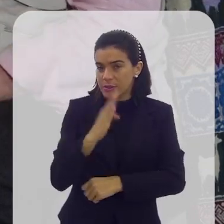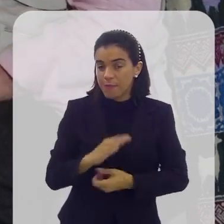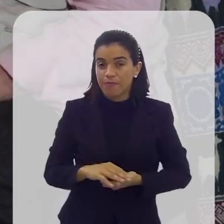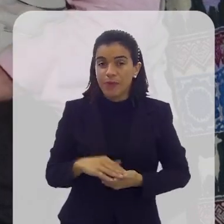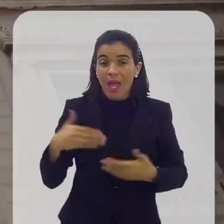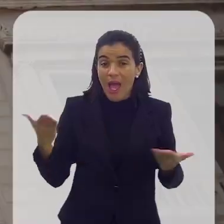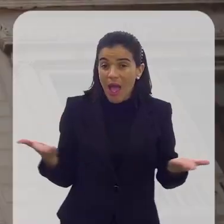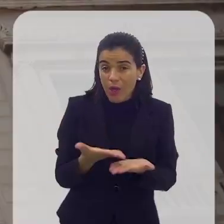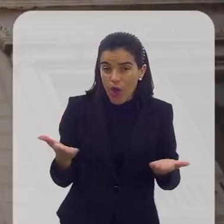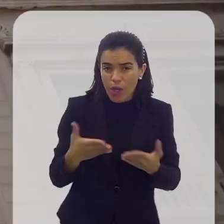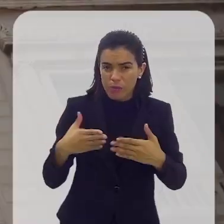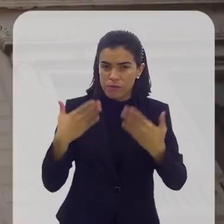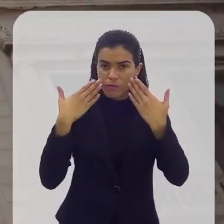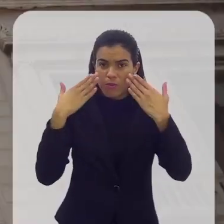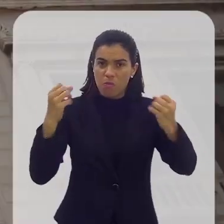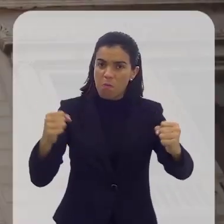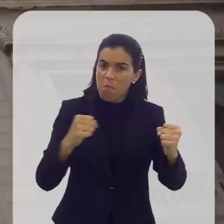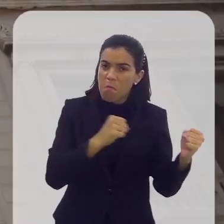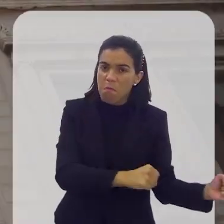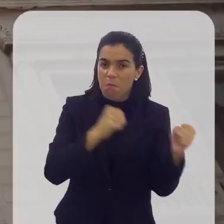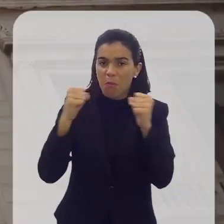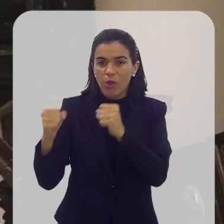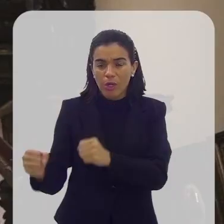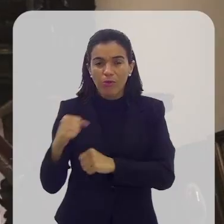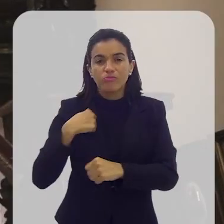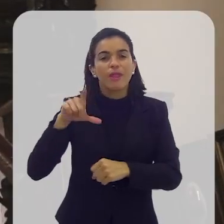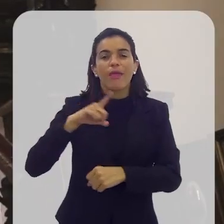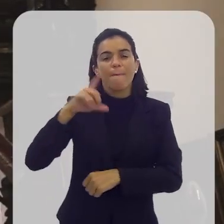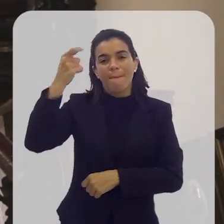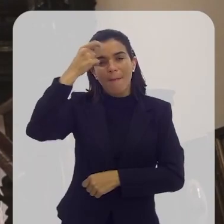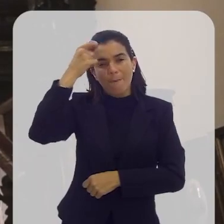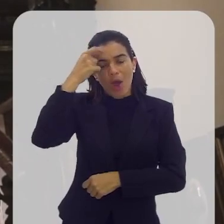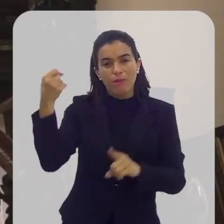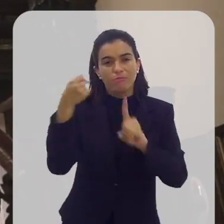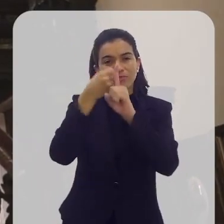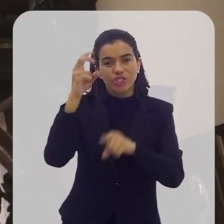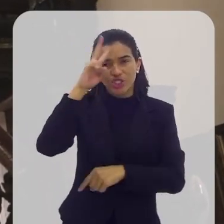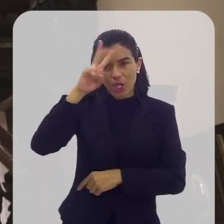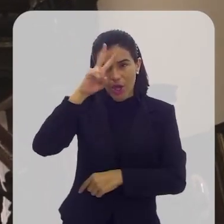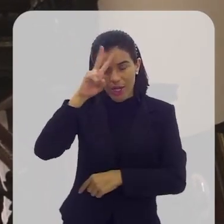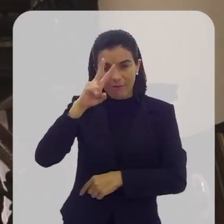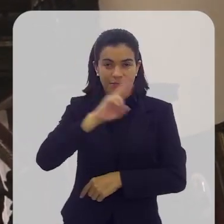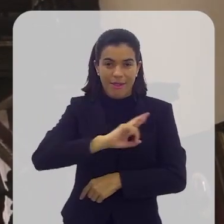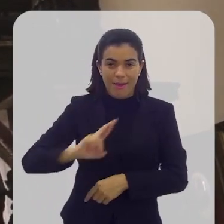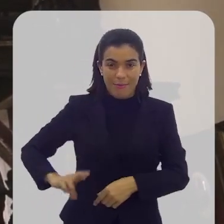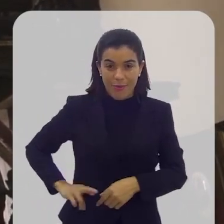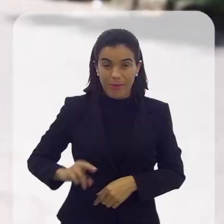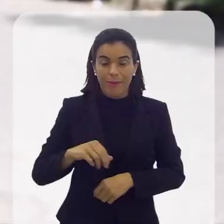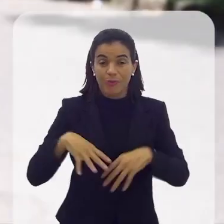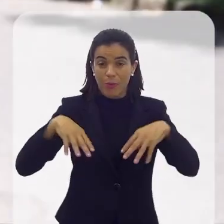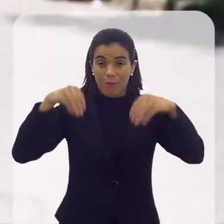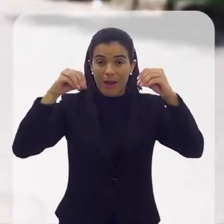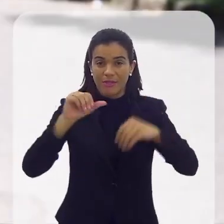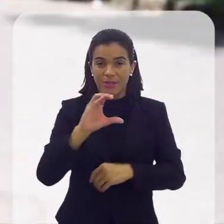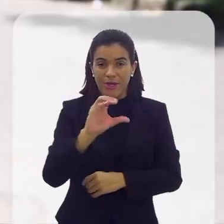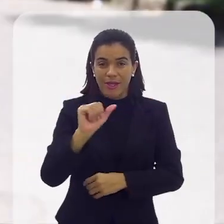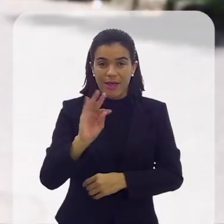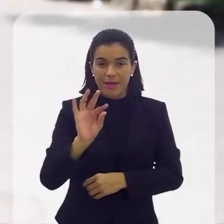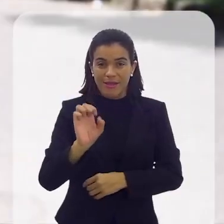importância da coleção que é chamada de Nosso Sagrado. um acervo que chegou no Museu da República durante